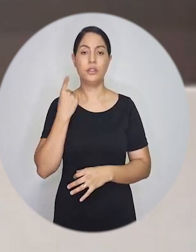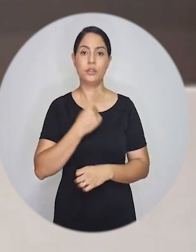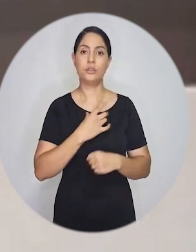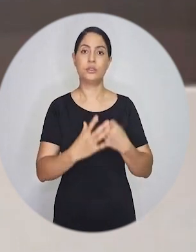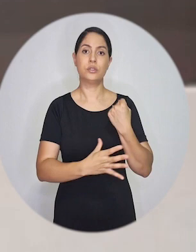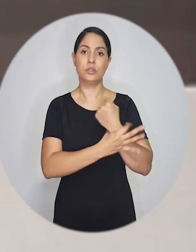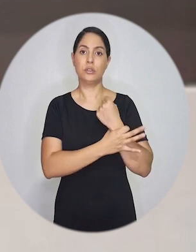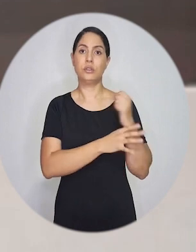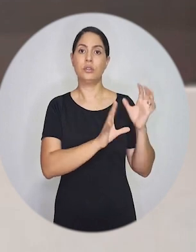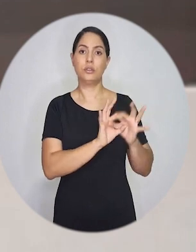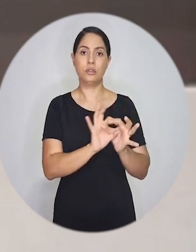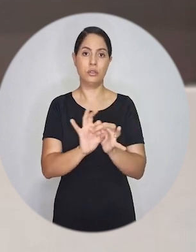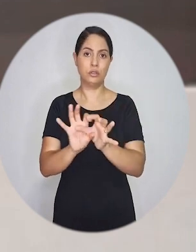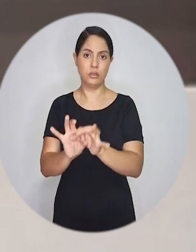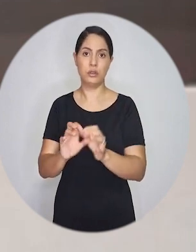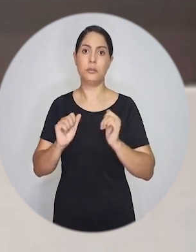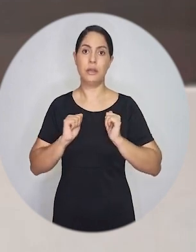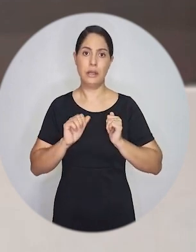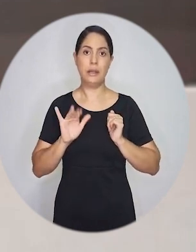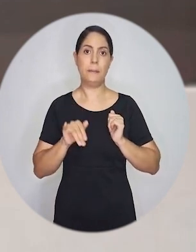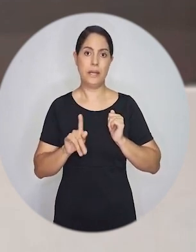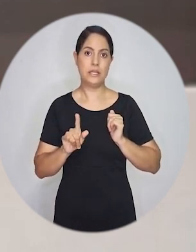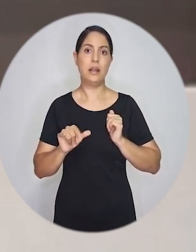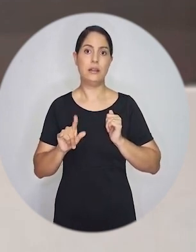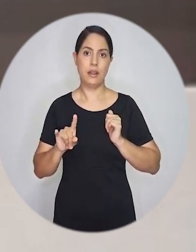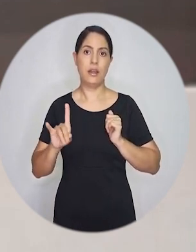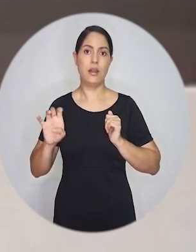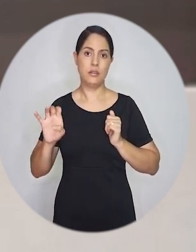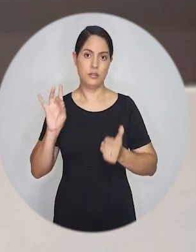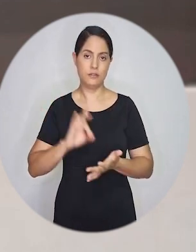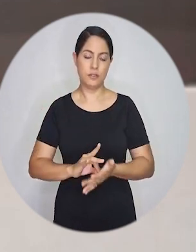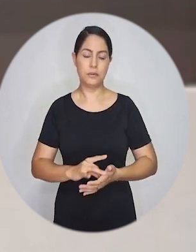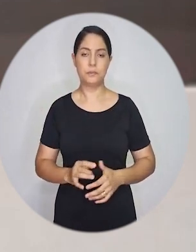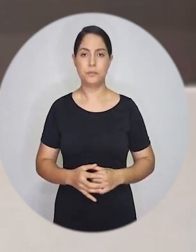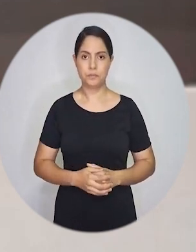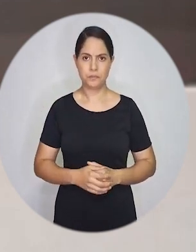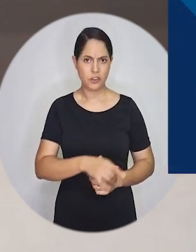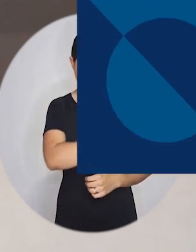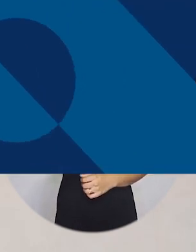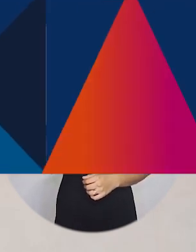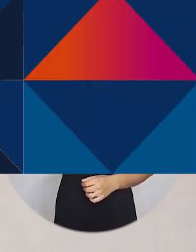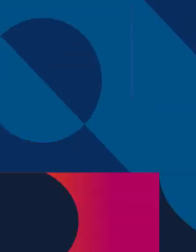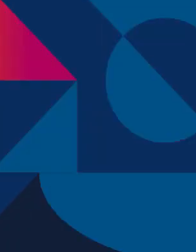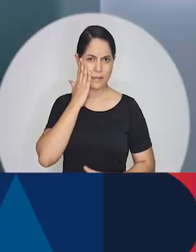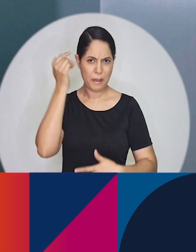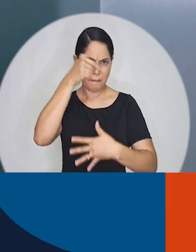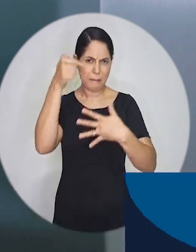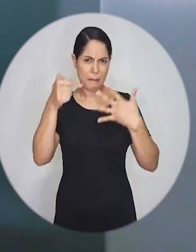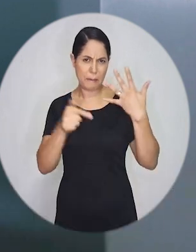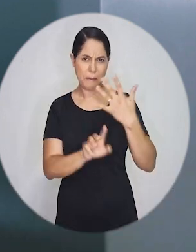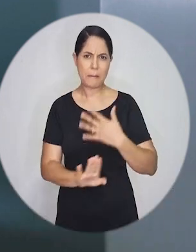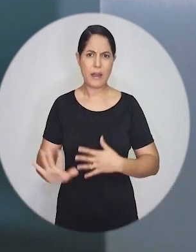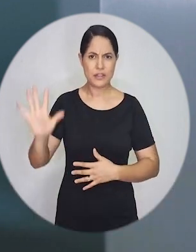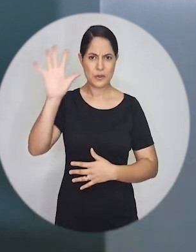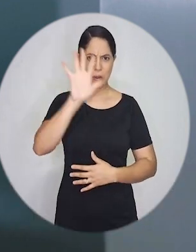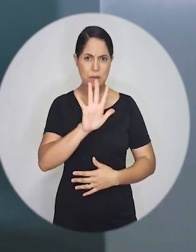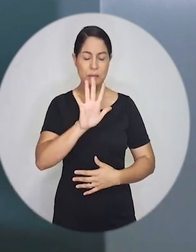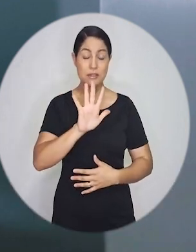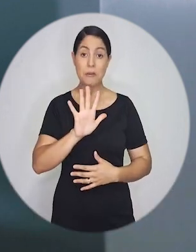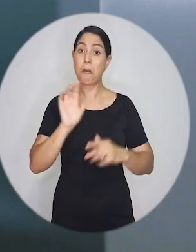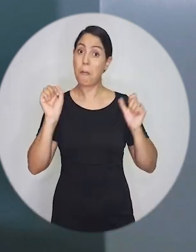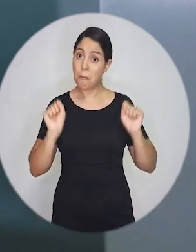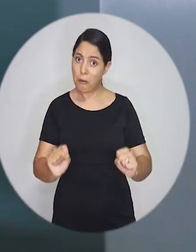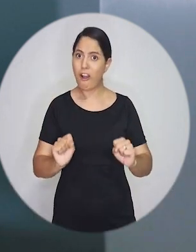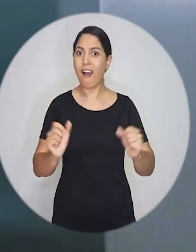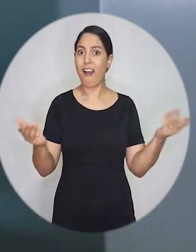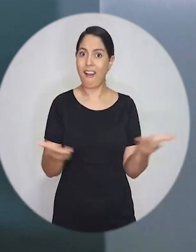um juiz, que nós tenhamos uma maior segurança de absoluta imparcialidade. Quer saber os principais